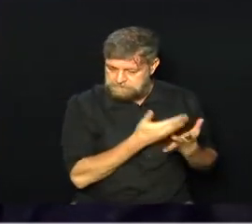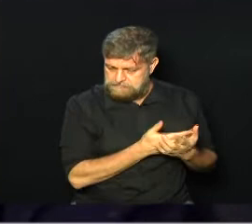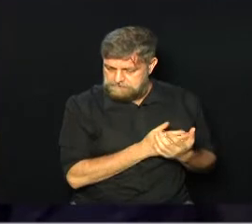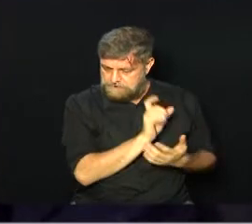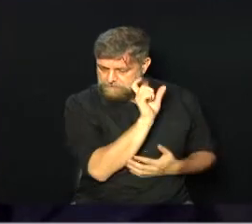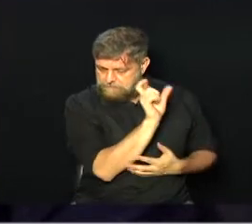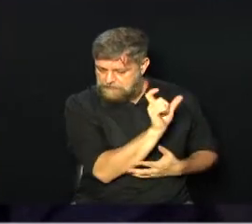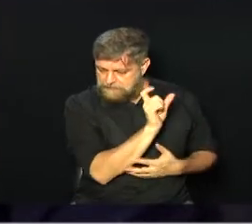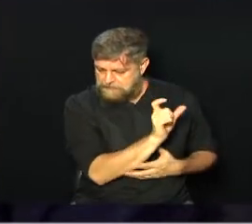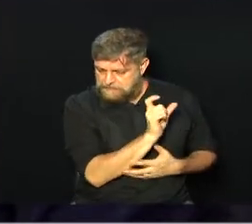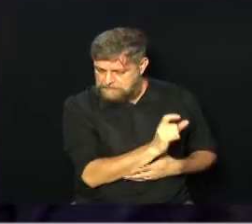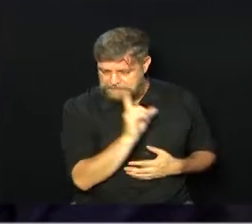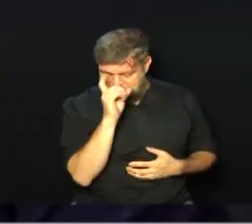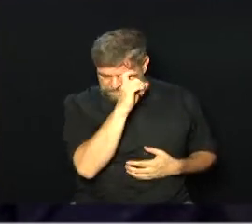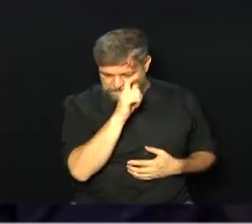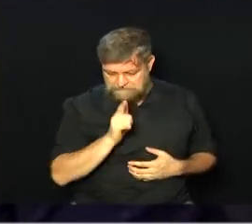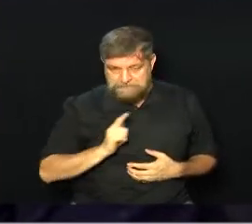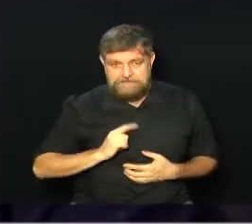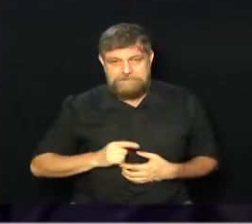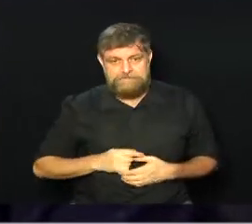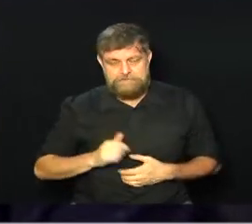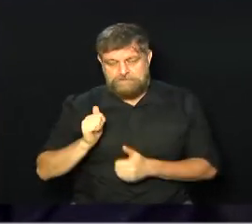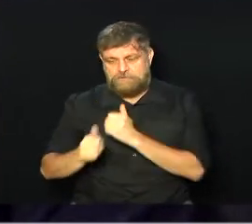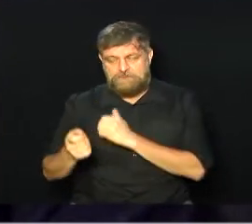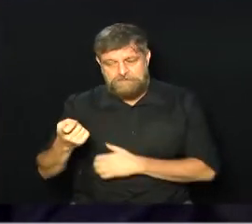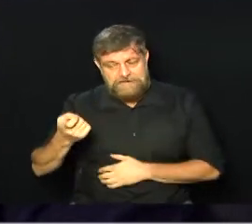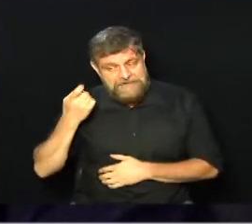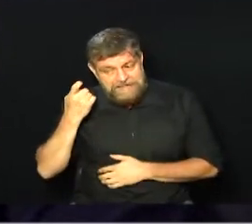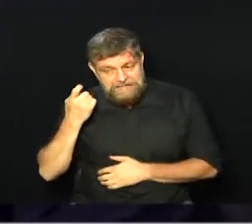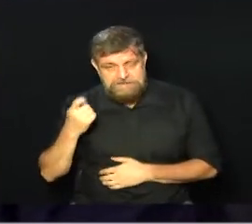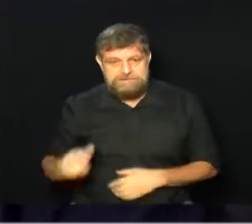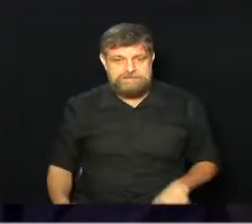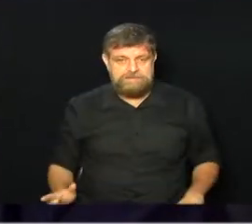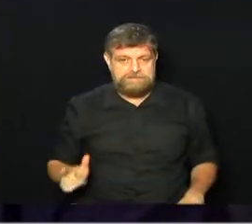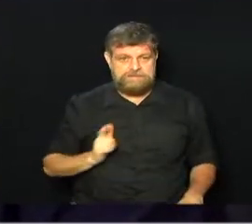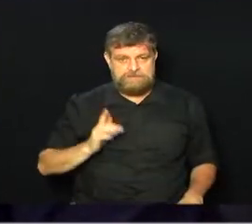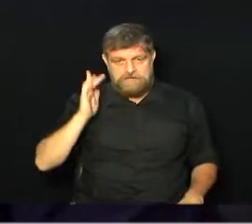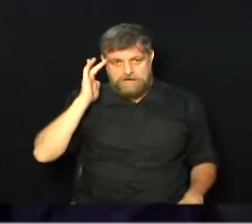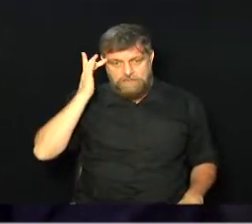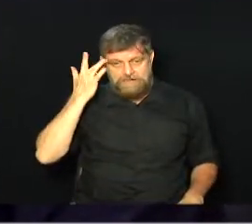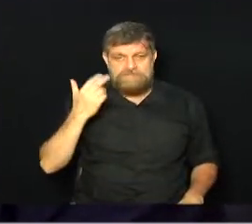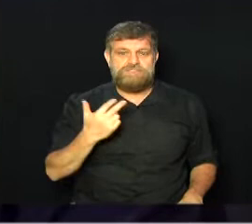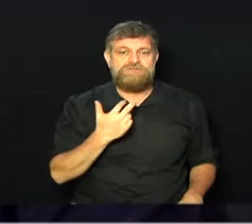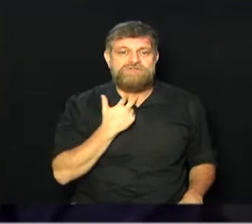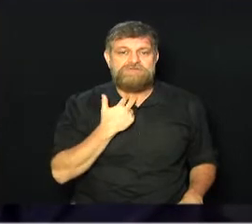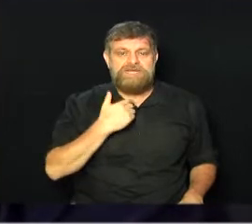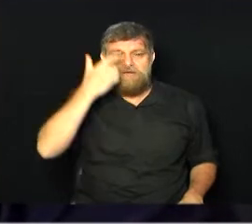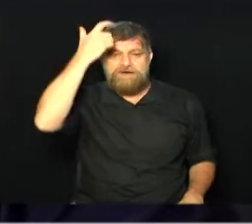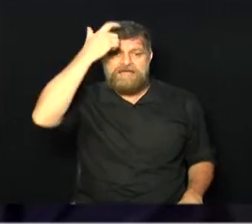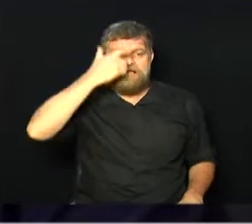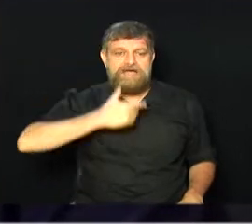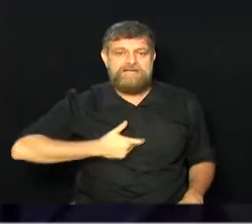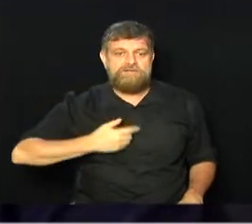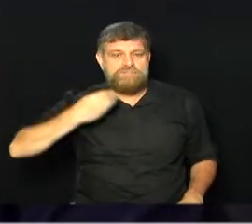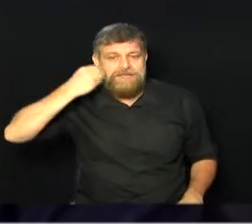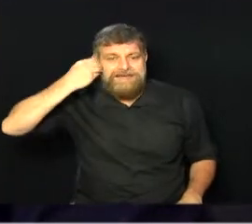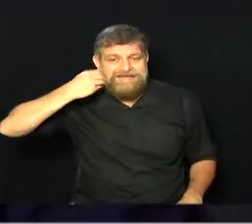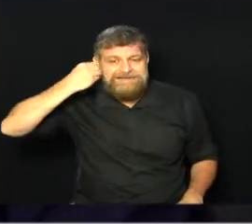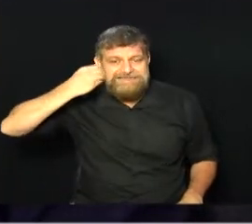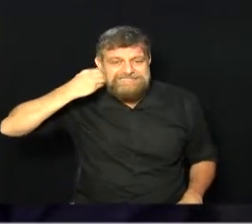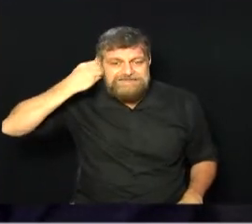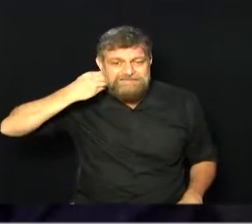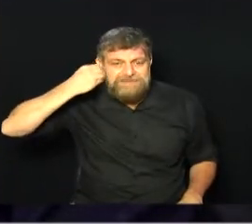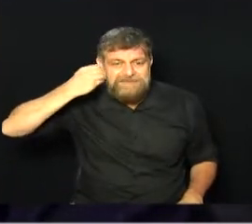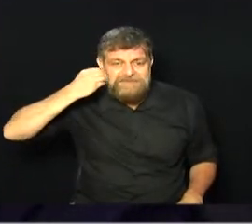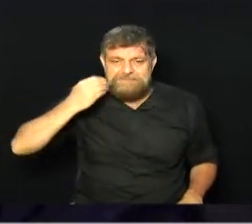parte dos ex-jogadores. Então, eu acho que não adianta só você ser ex-jogador, que você não vai conseguir ter